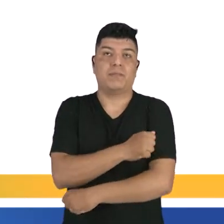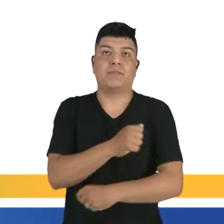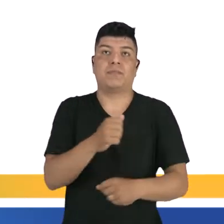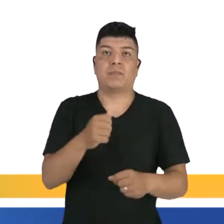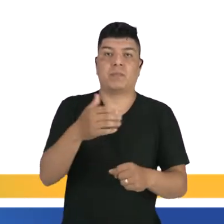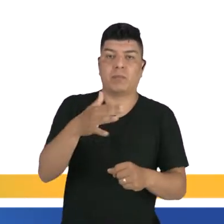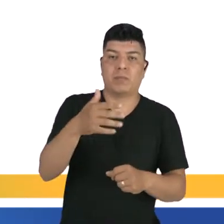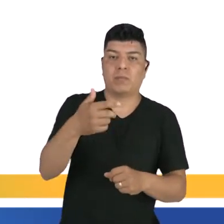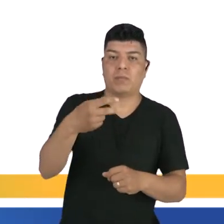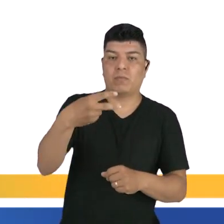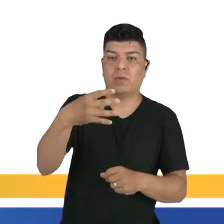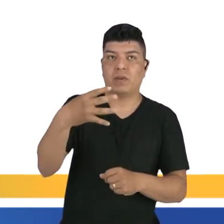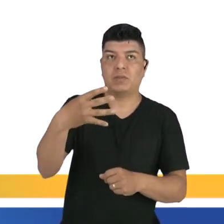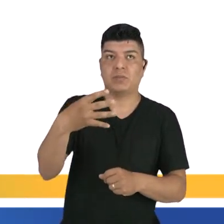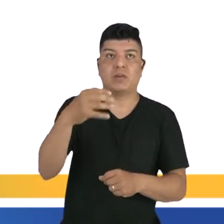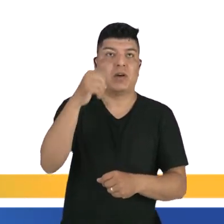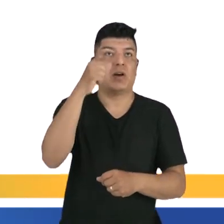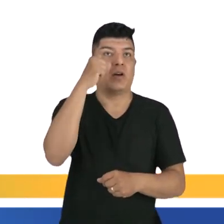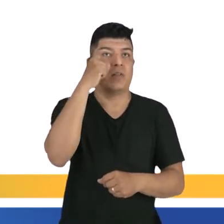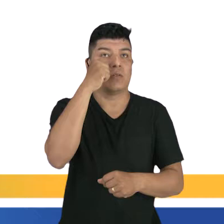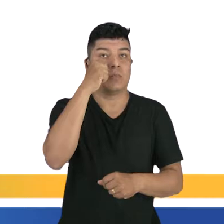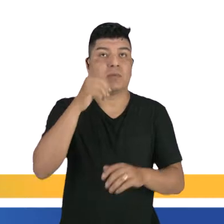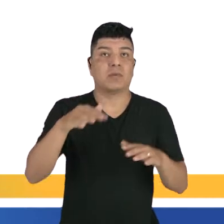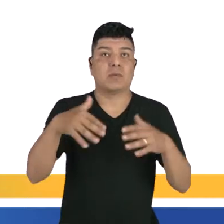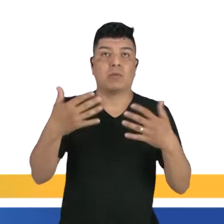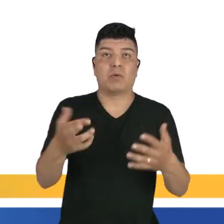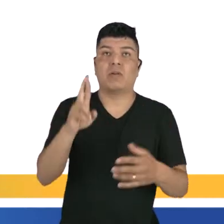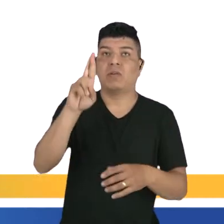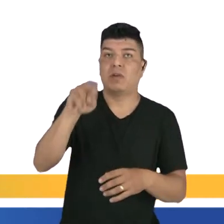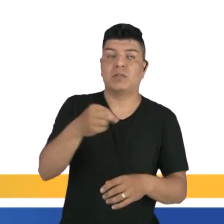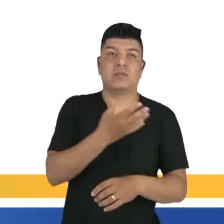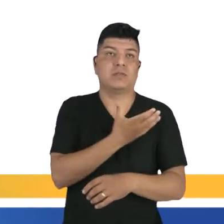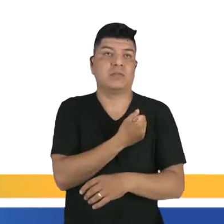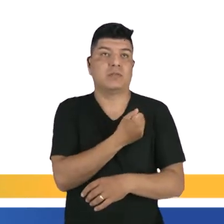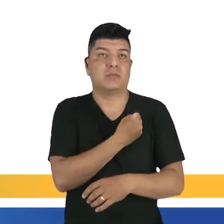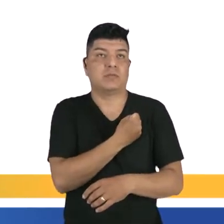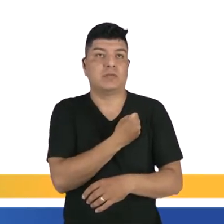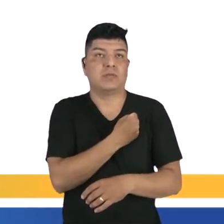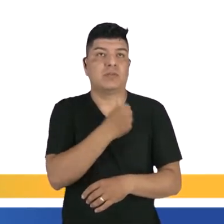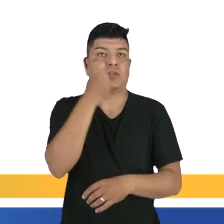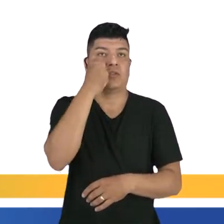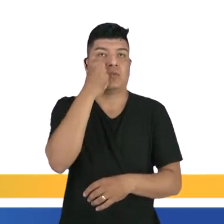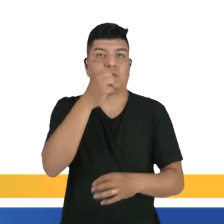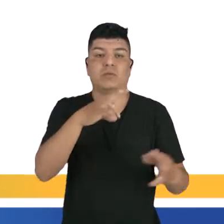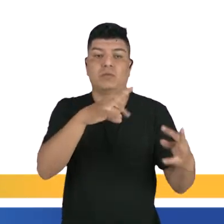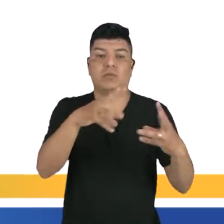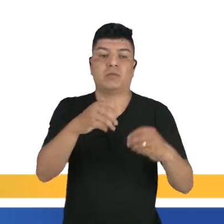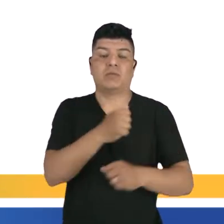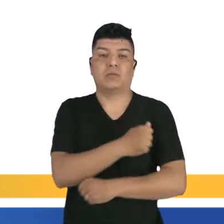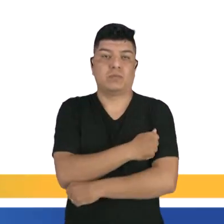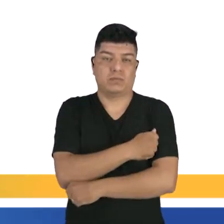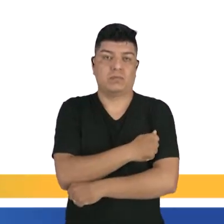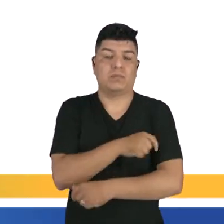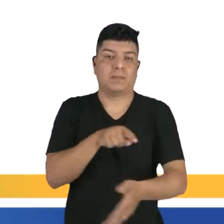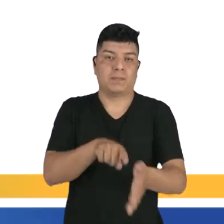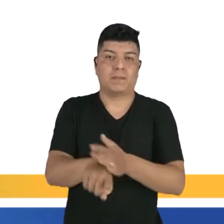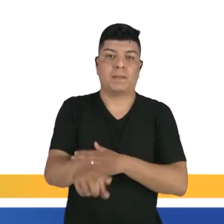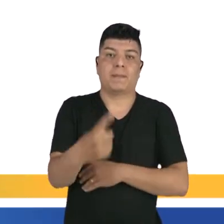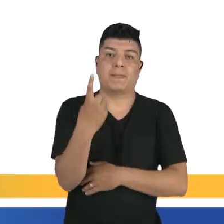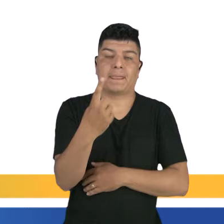quais 24 são meninas. Qual a razão entre o número de meninas e o total de alunos? Primeira